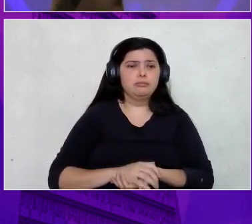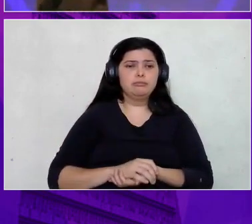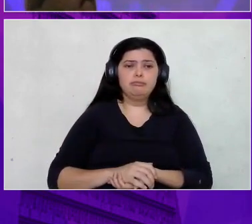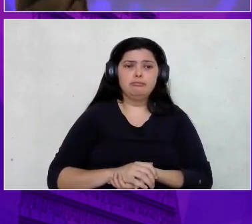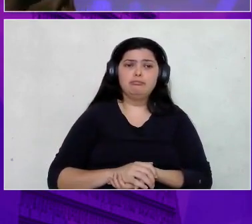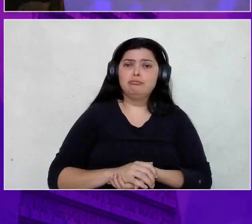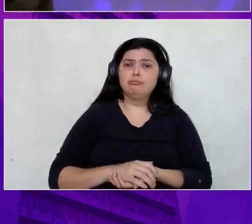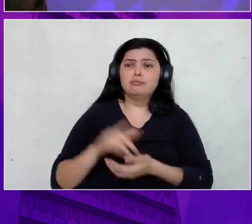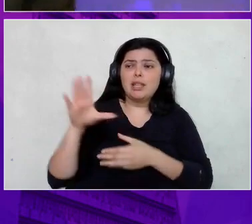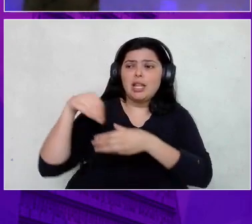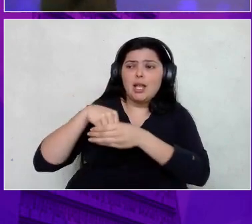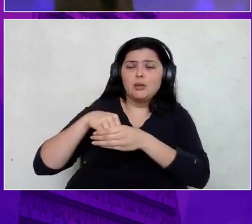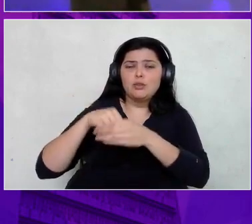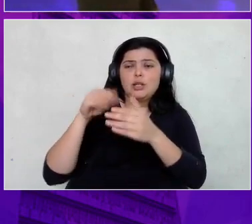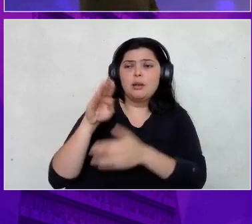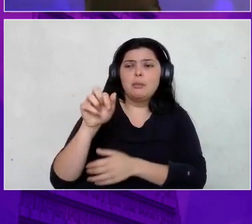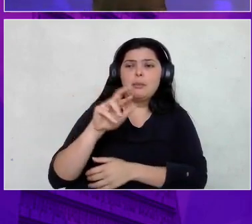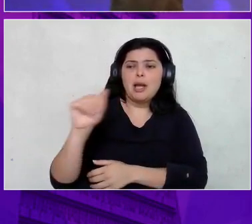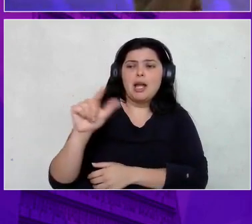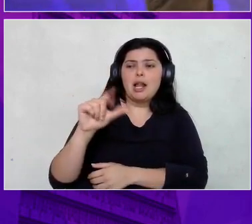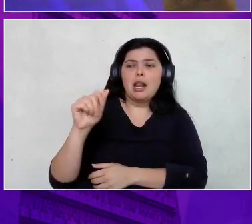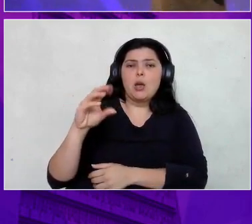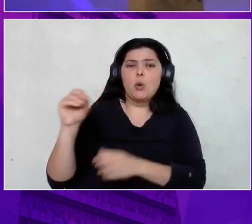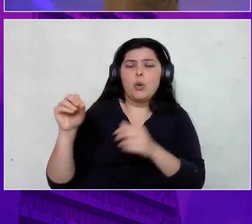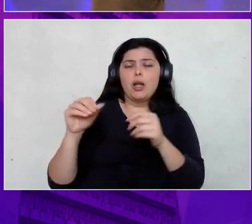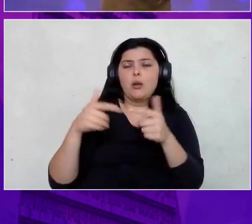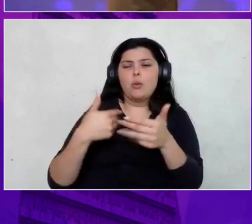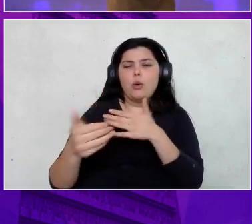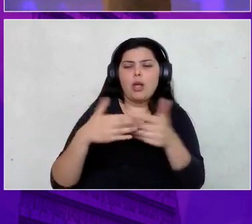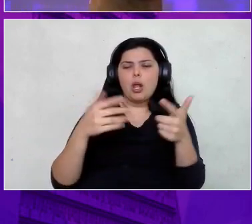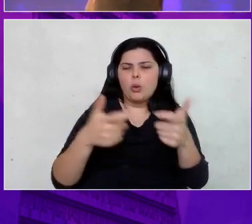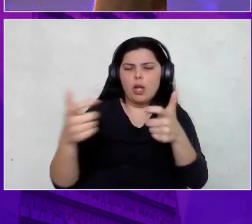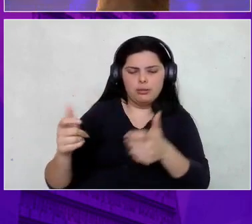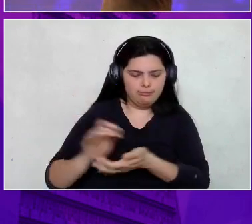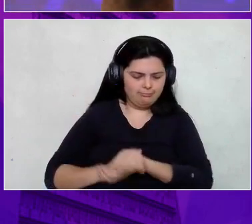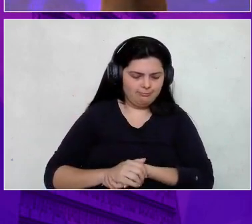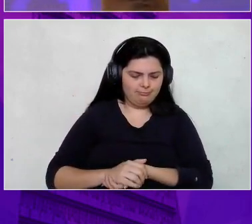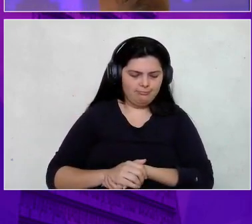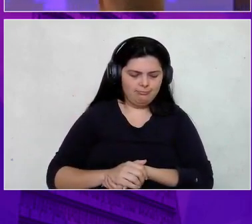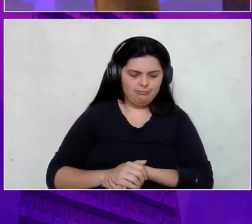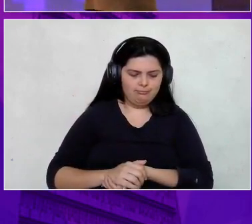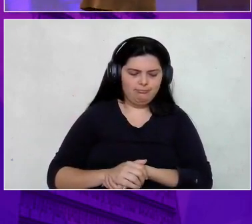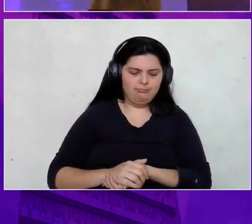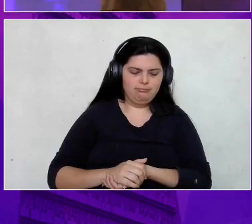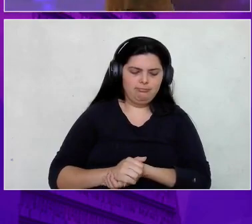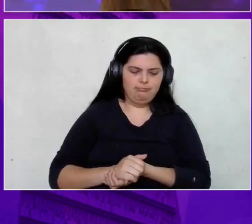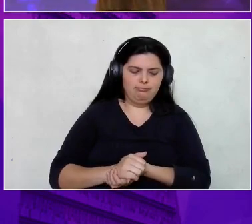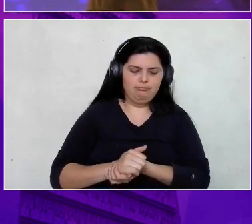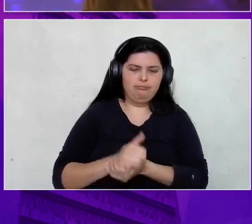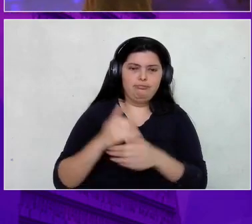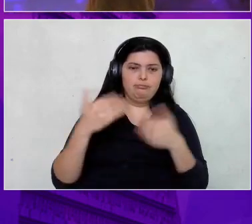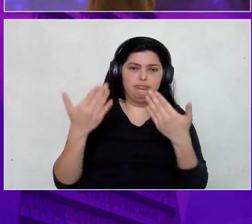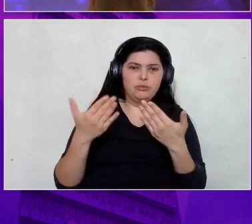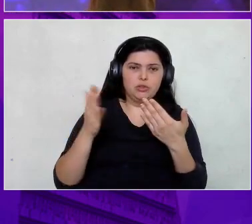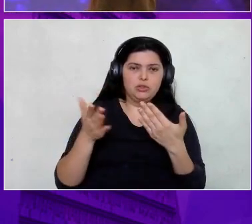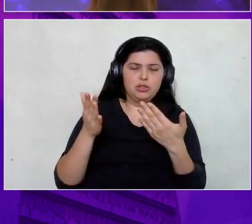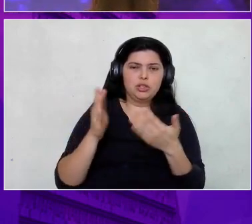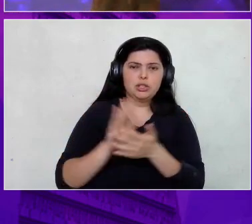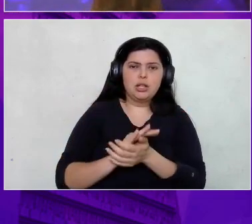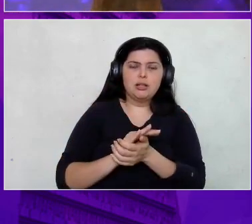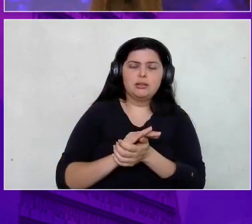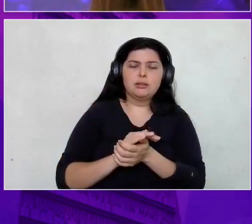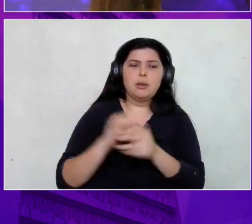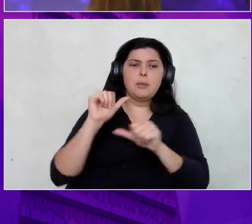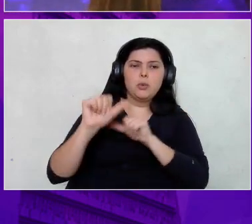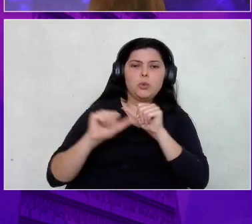certo? Desde qualquer lugar. Sim? Então, isso já virou, isso está virando completamente a